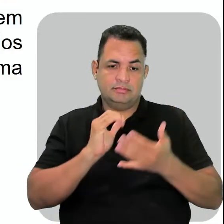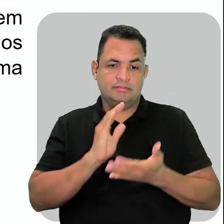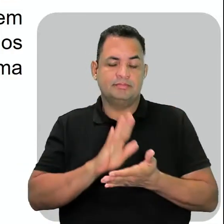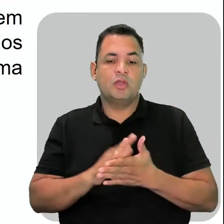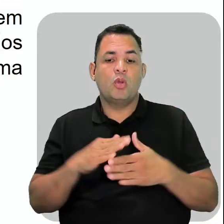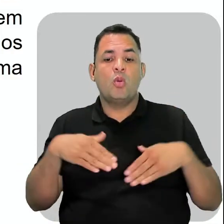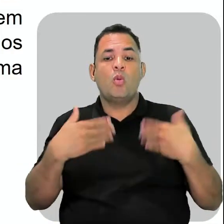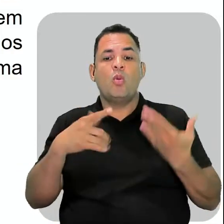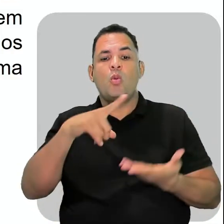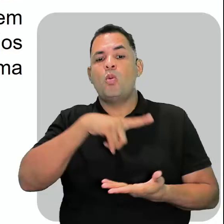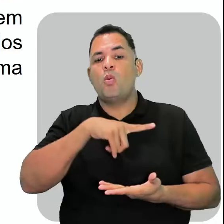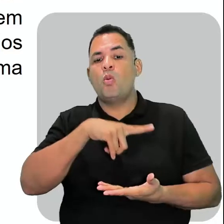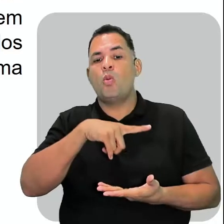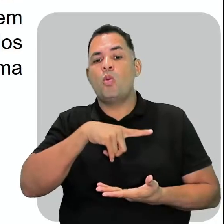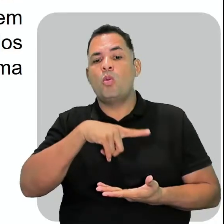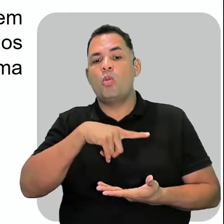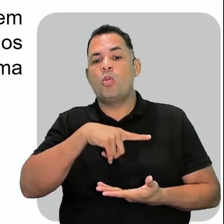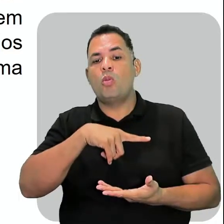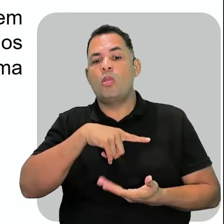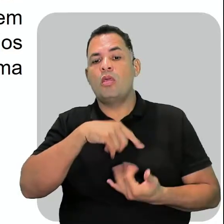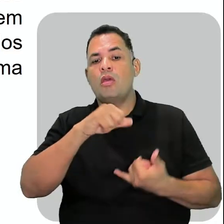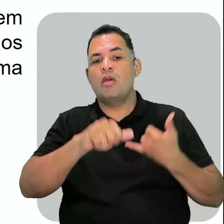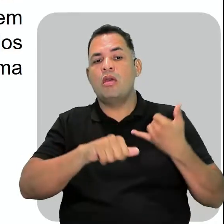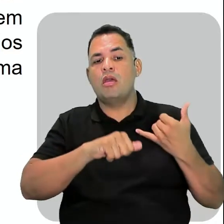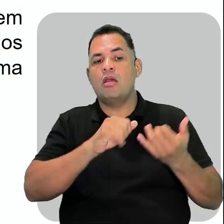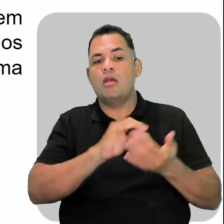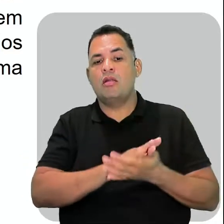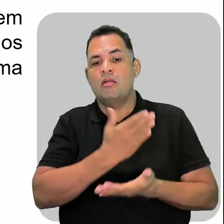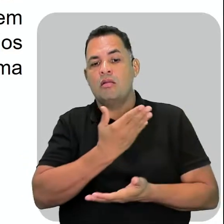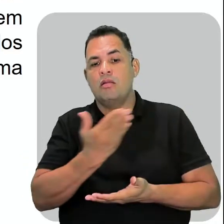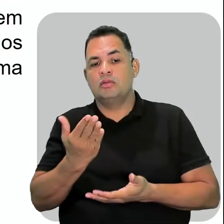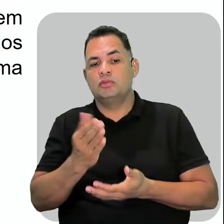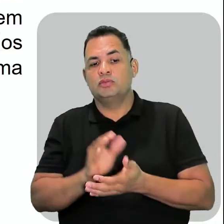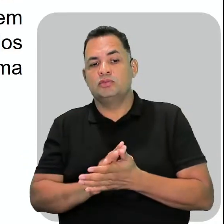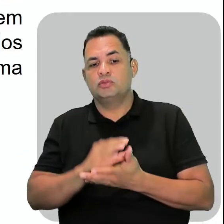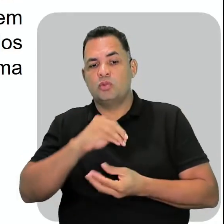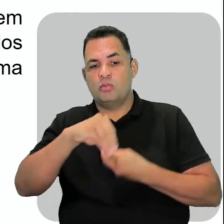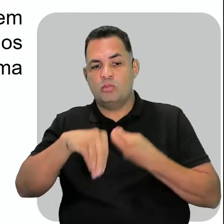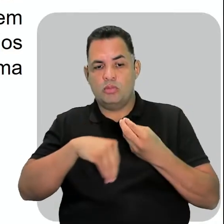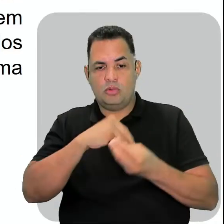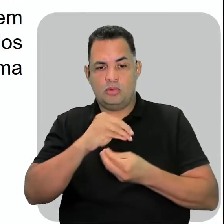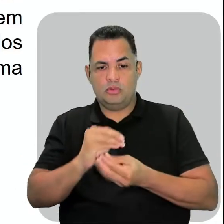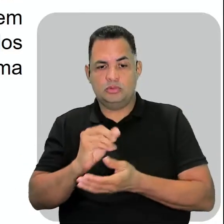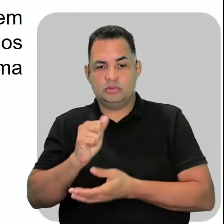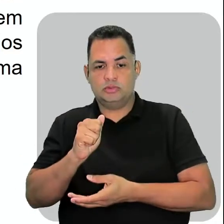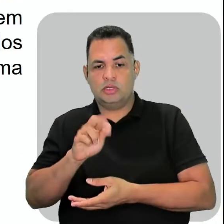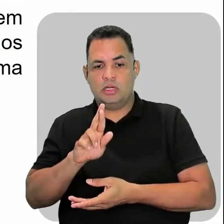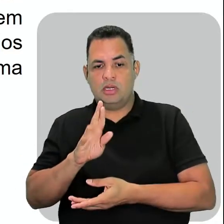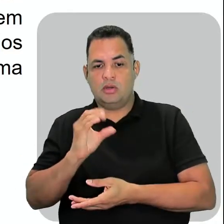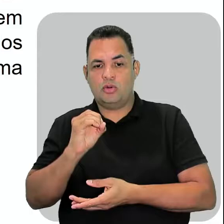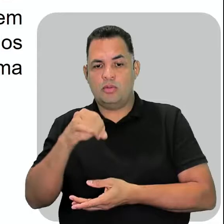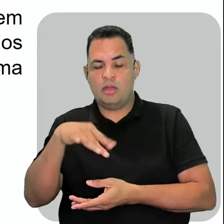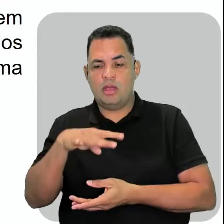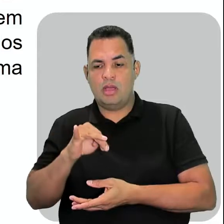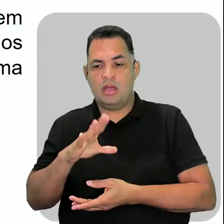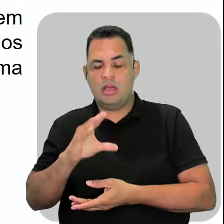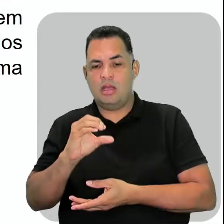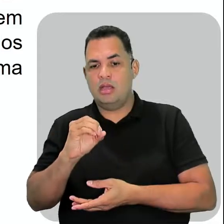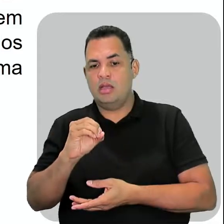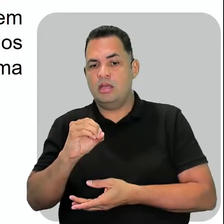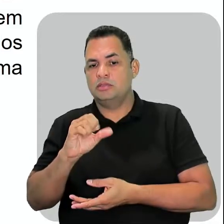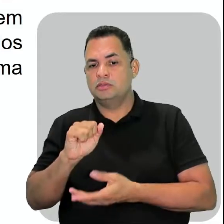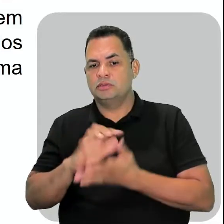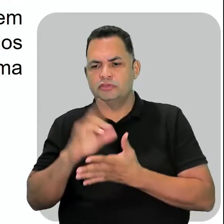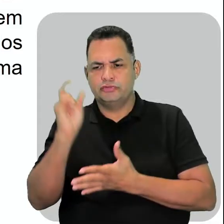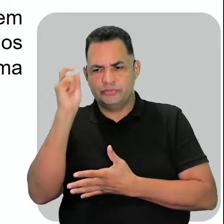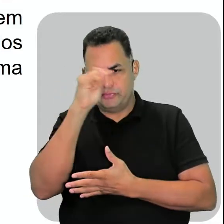Já quando a gente vai fazer uma reação de nitração com compostos aromáticos, as dificuldades são menores e